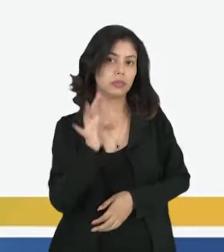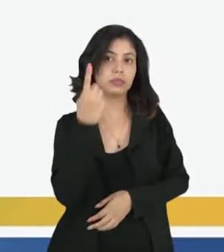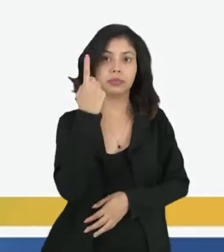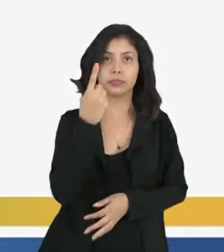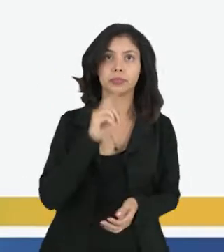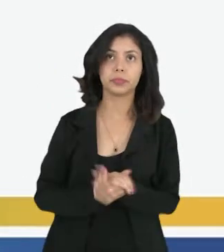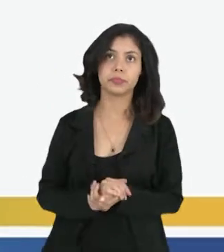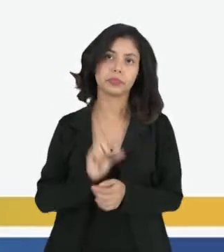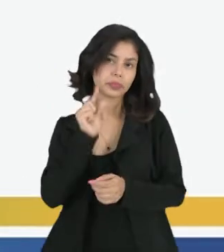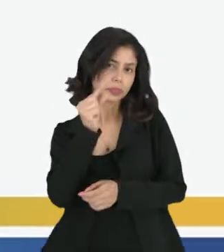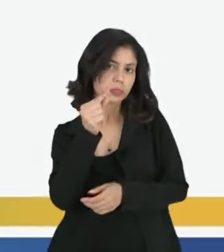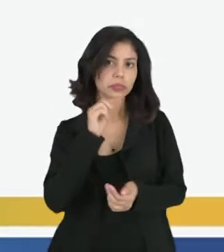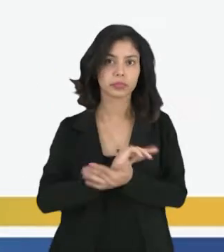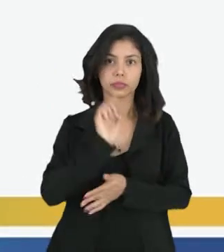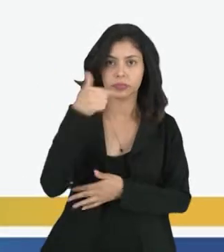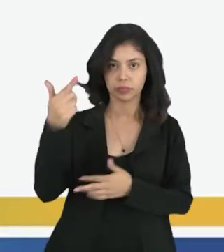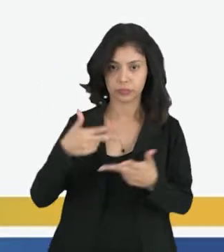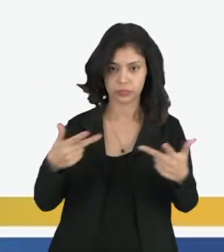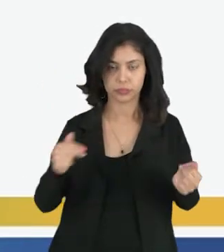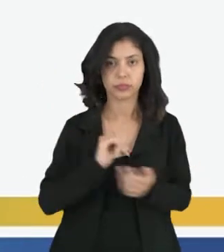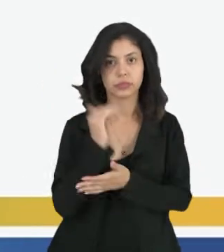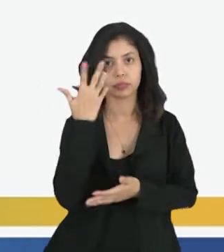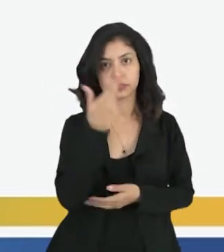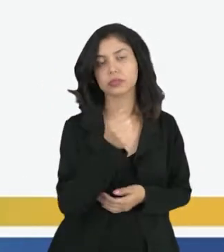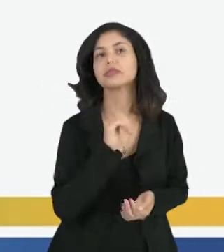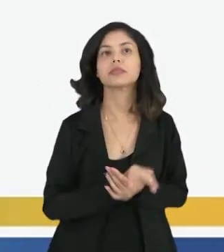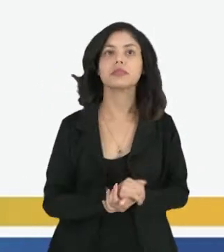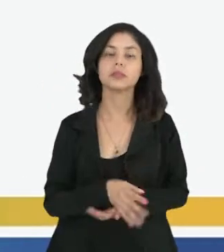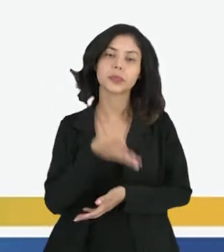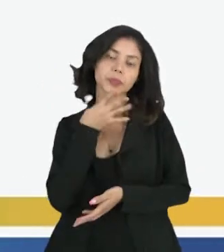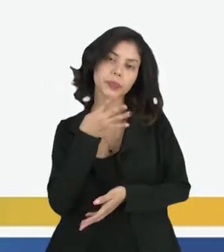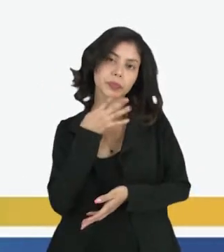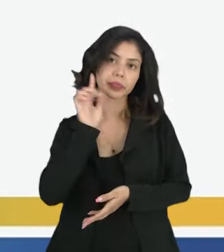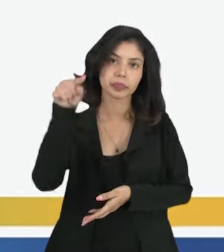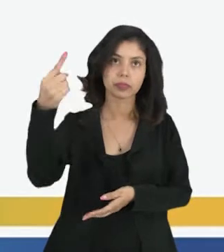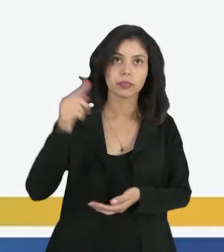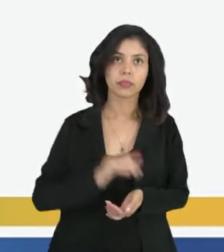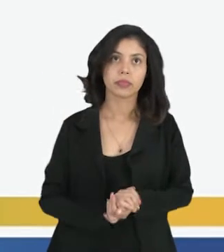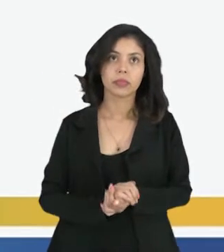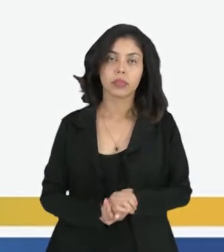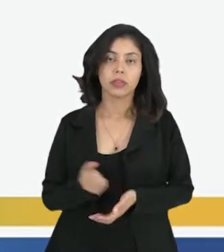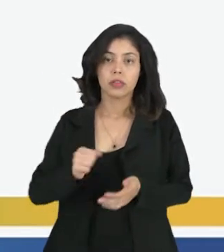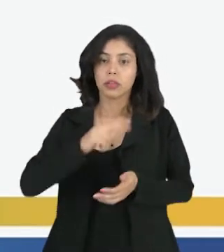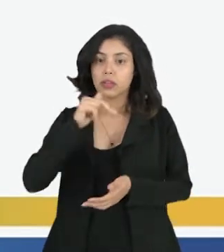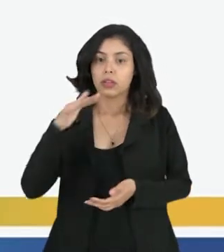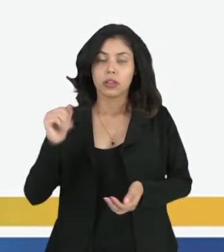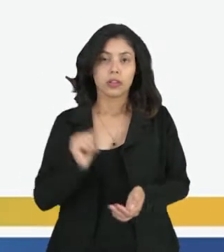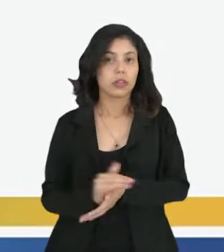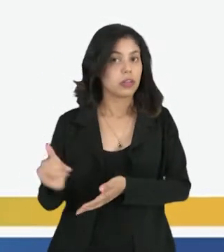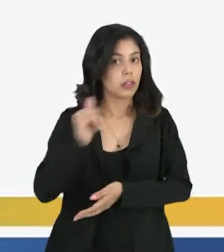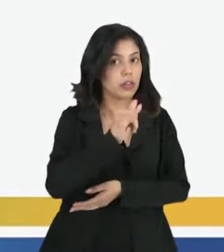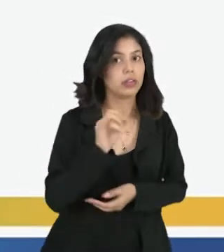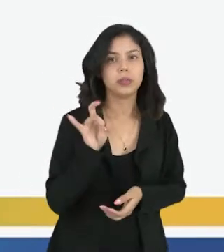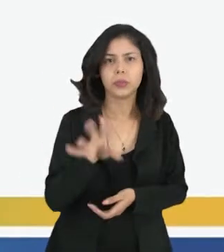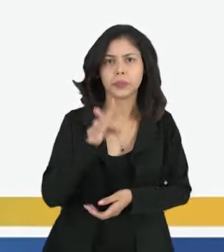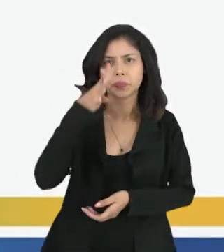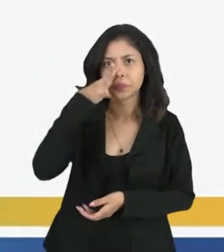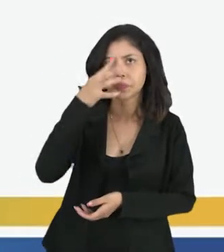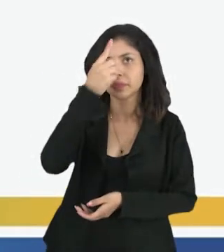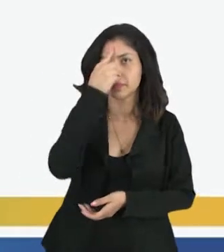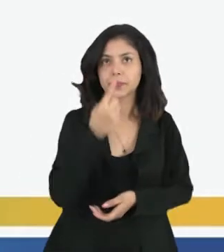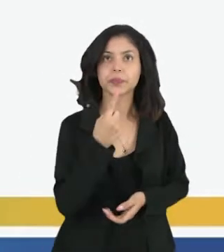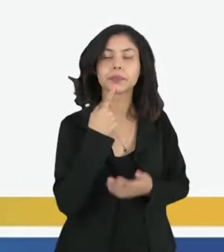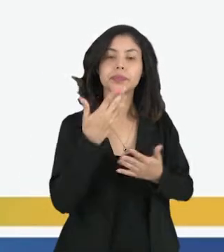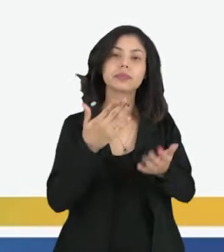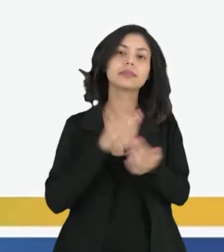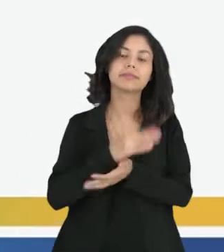um pedacinho de tantas outras coisas bonitas que se conhece por lá. Para quem nunca viajou lá, se contenta apenas com as imagens